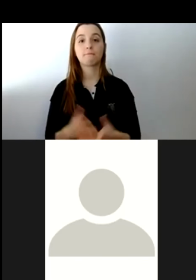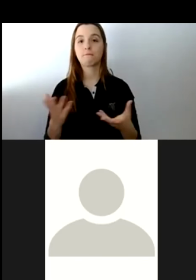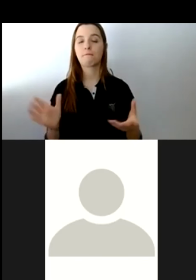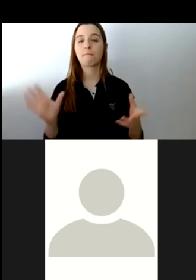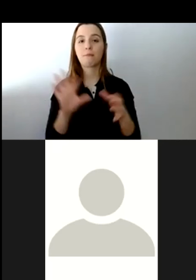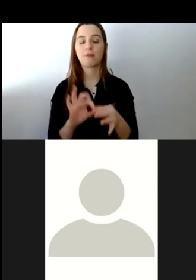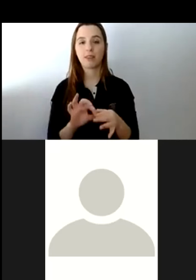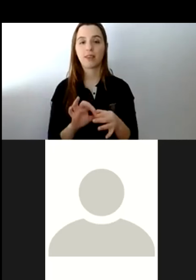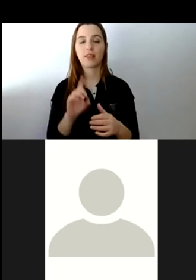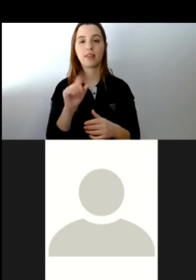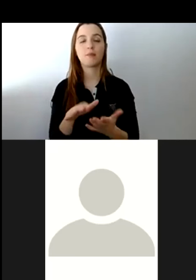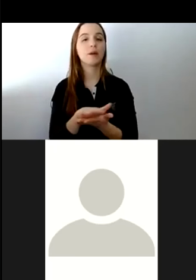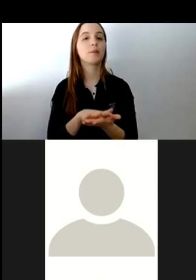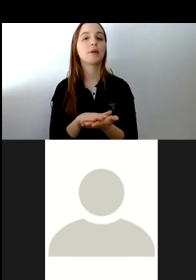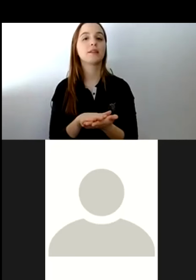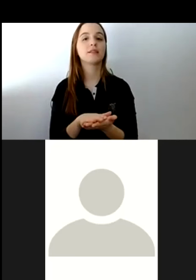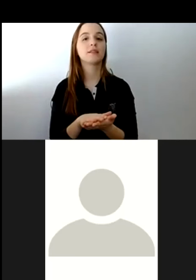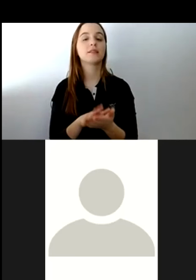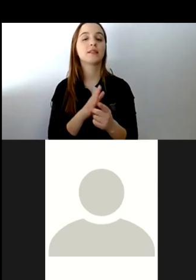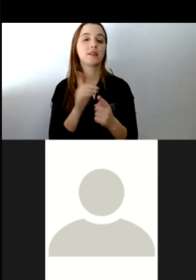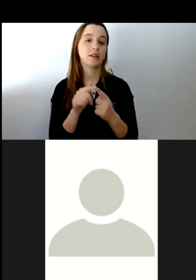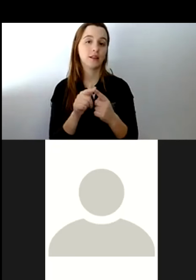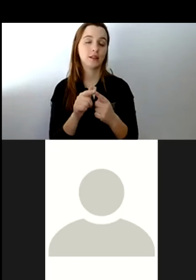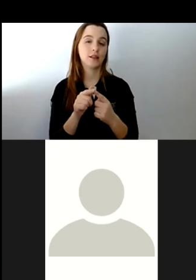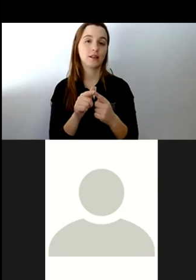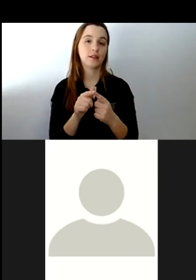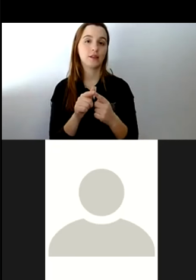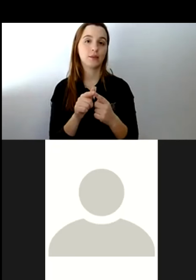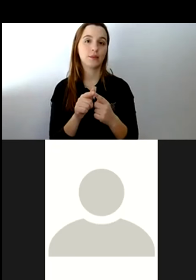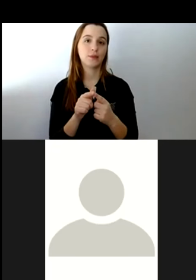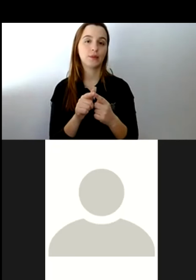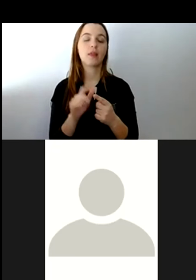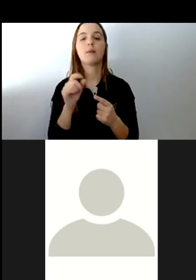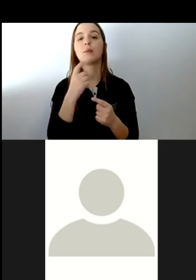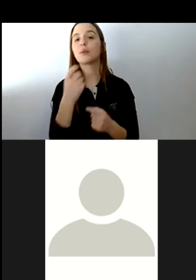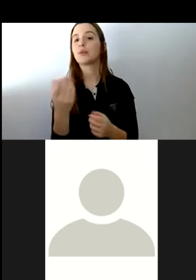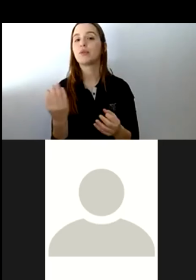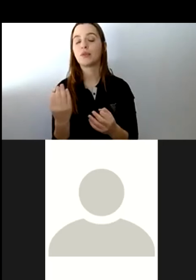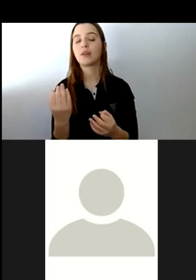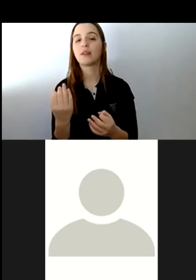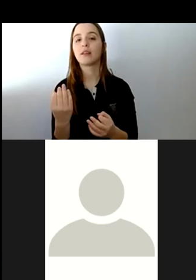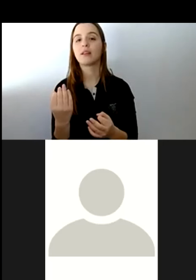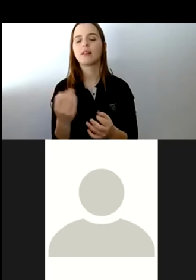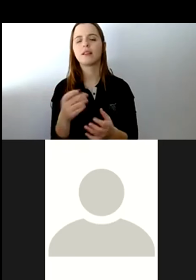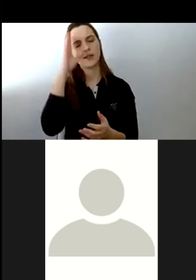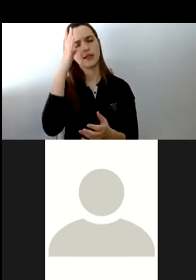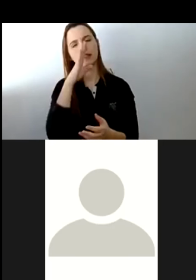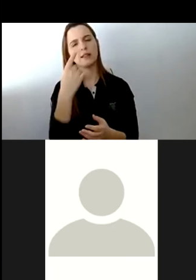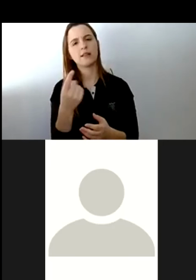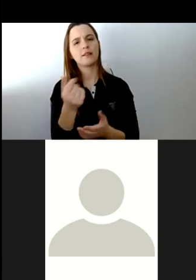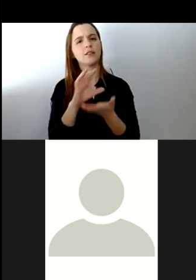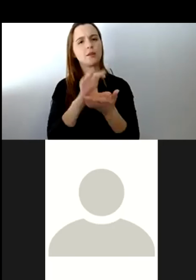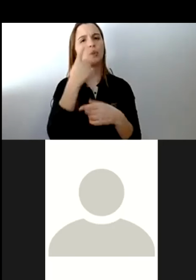Relativamente também ao pilar 1, foi feita outra questão, no sentido de saber se existe financiamento público